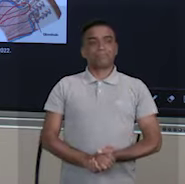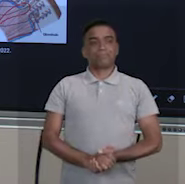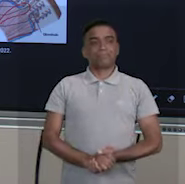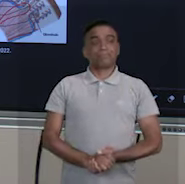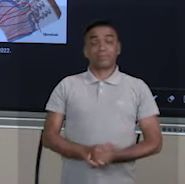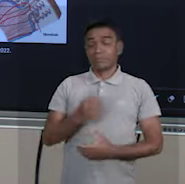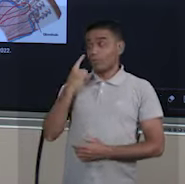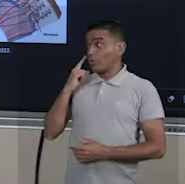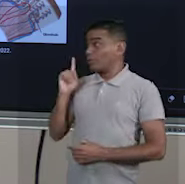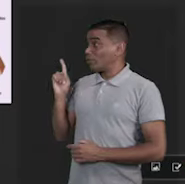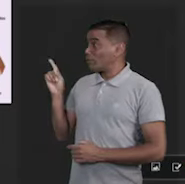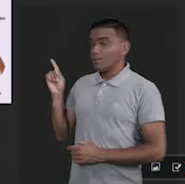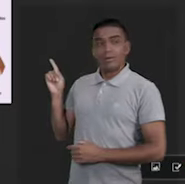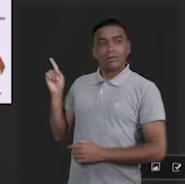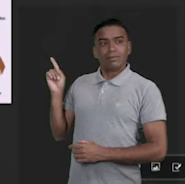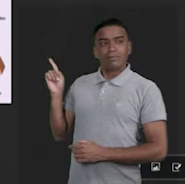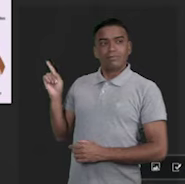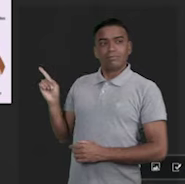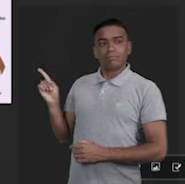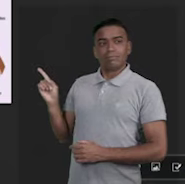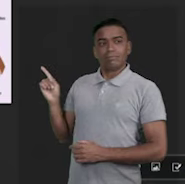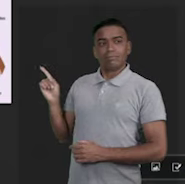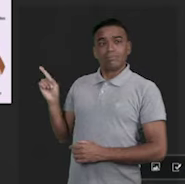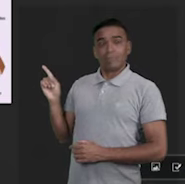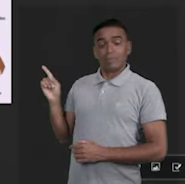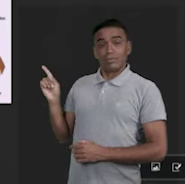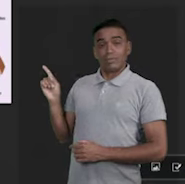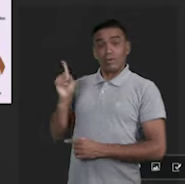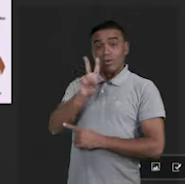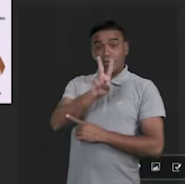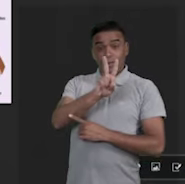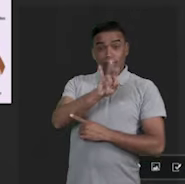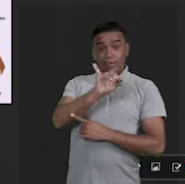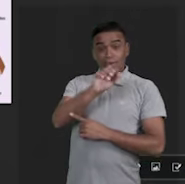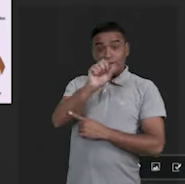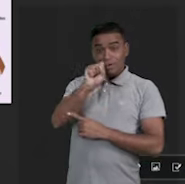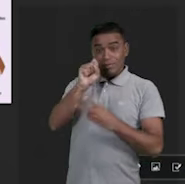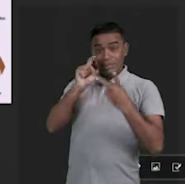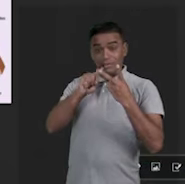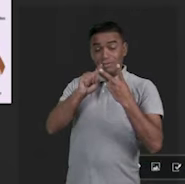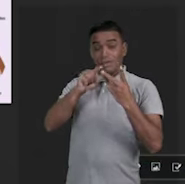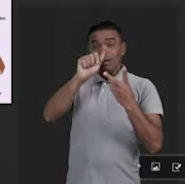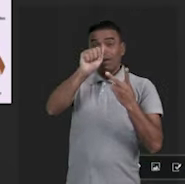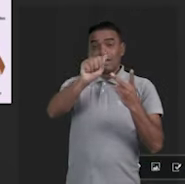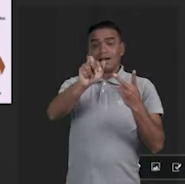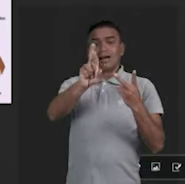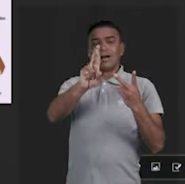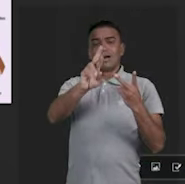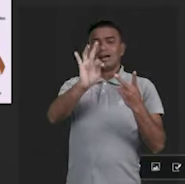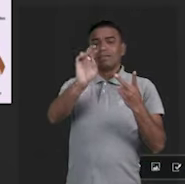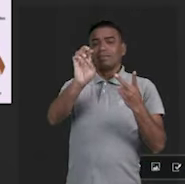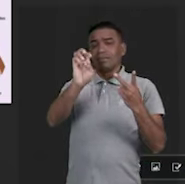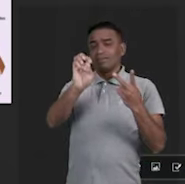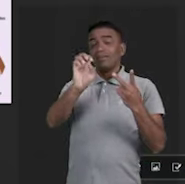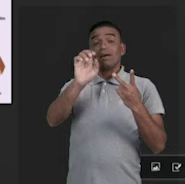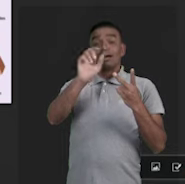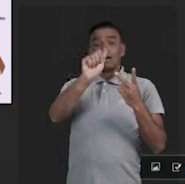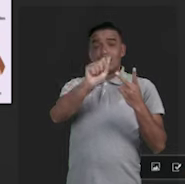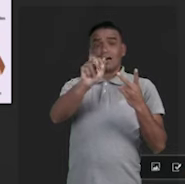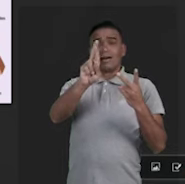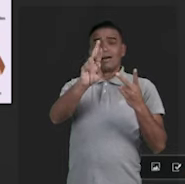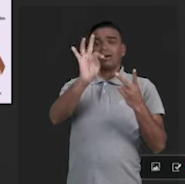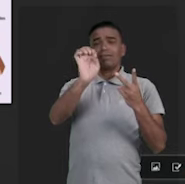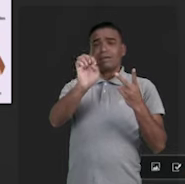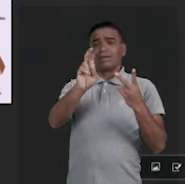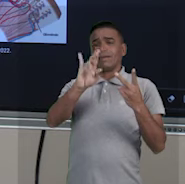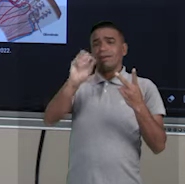aqui, ó, que nós vamos ter veias e artérias? Então, em azulzinho aqui a gente tem as veias e